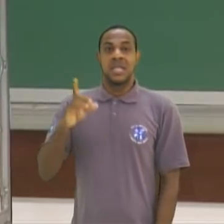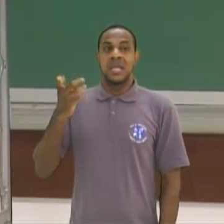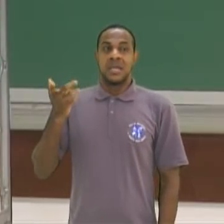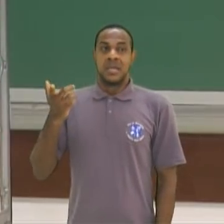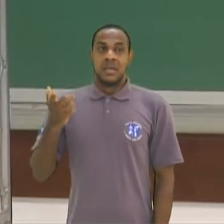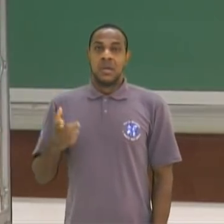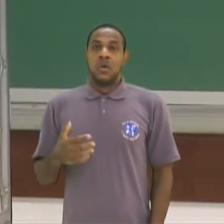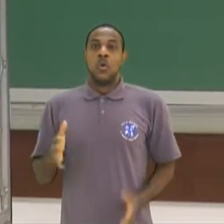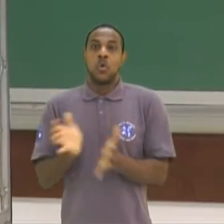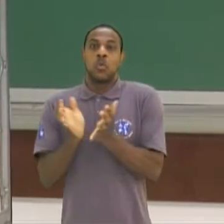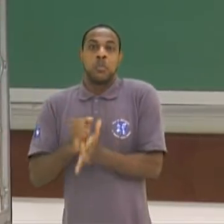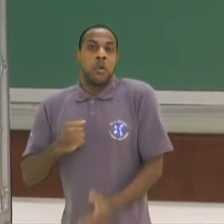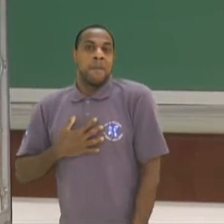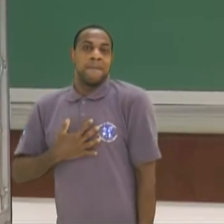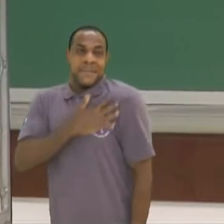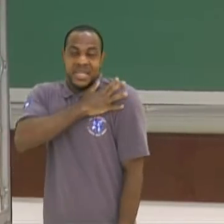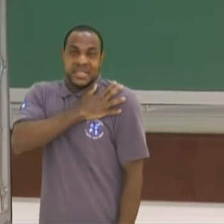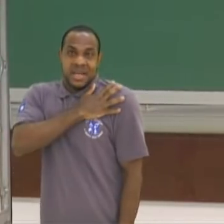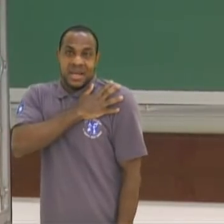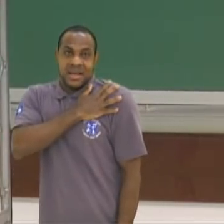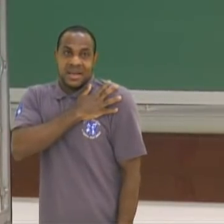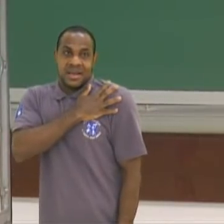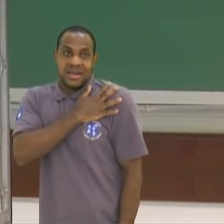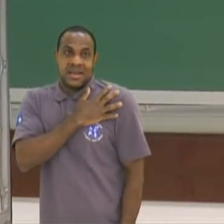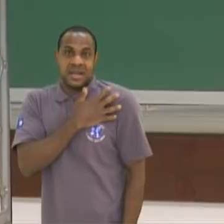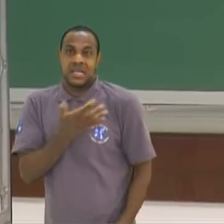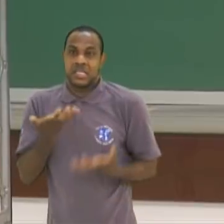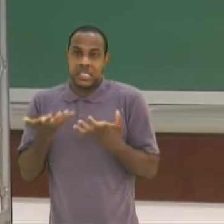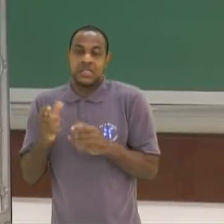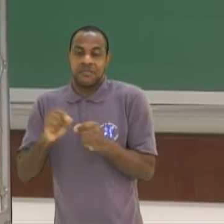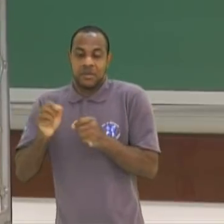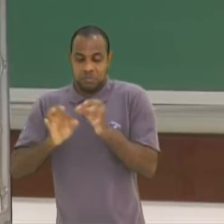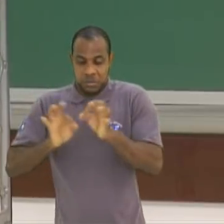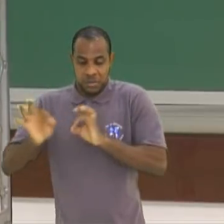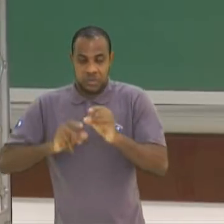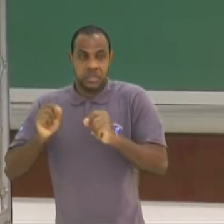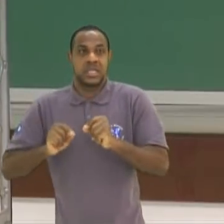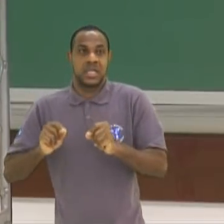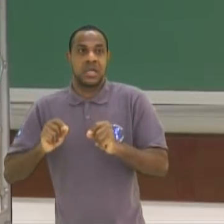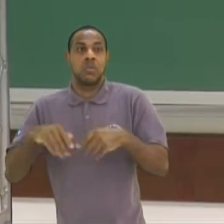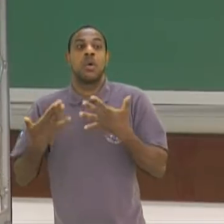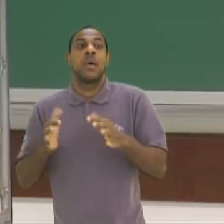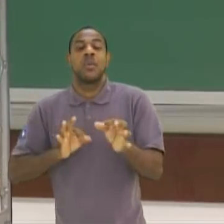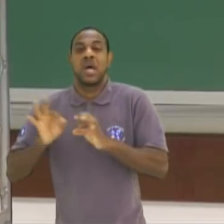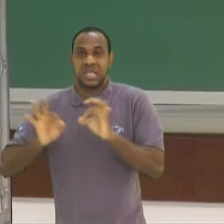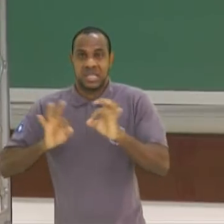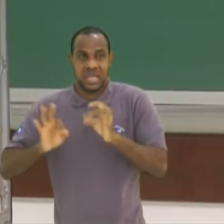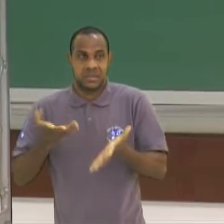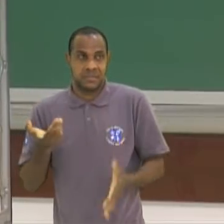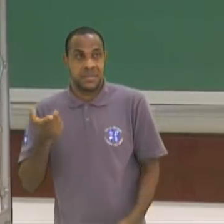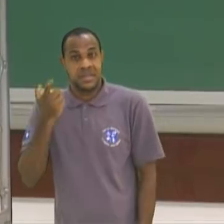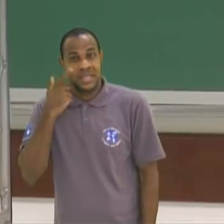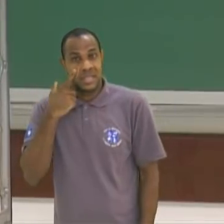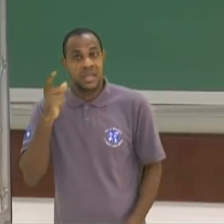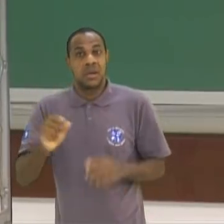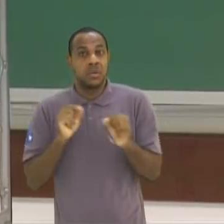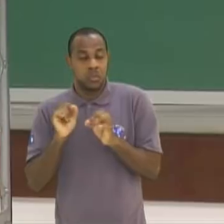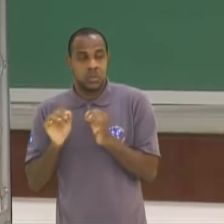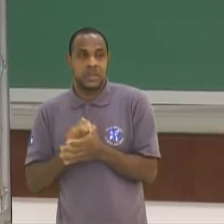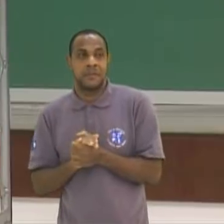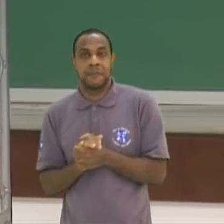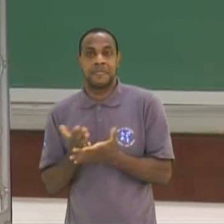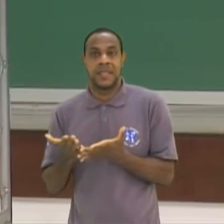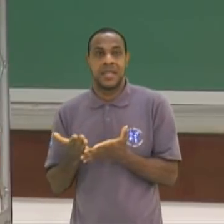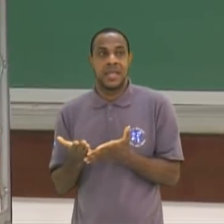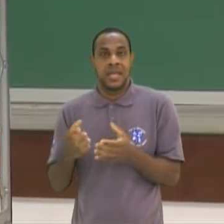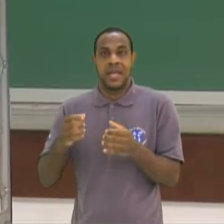militar planejaram um atentado durante esse show. Qual era o atentado? A ideia era desativar